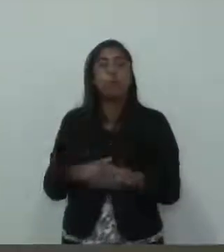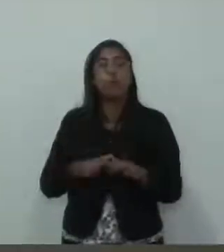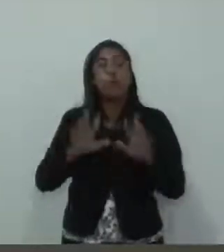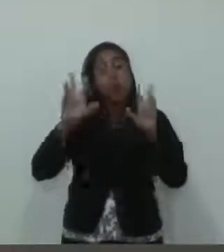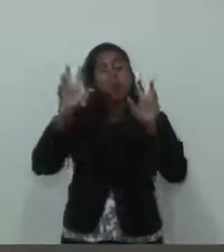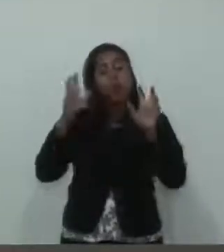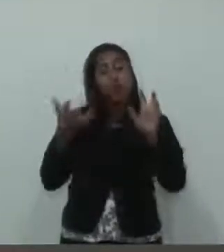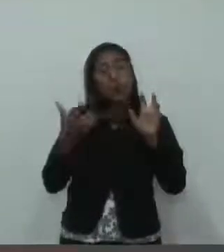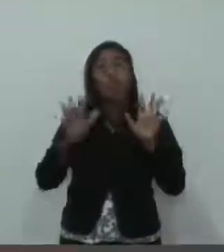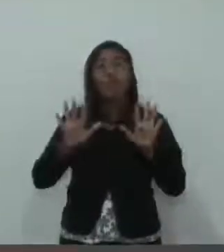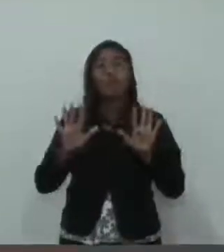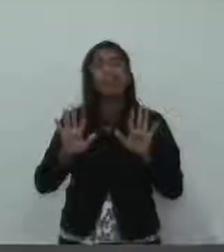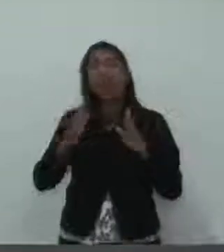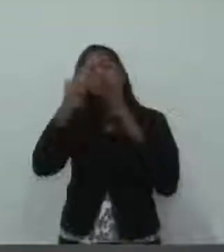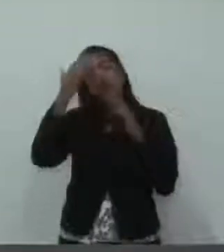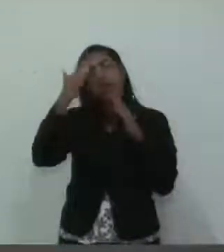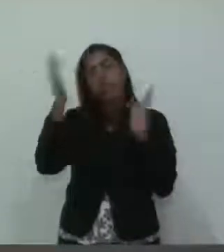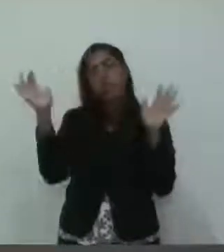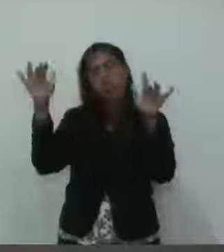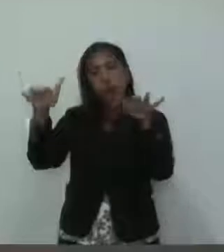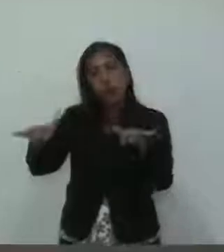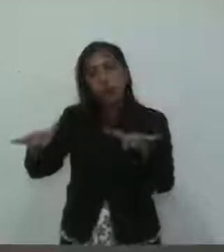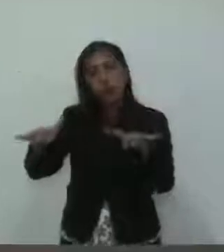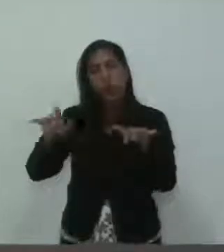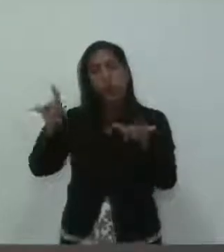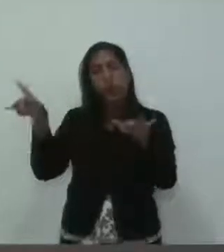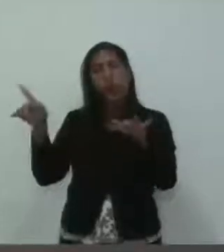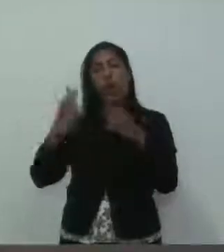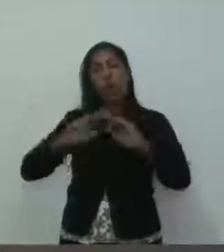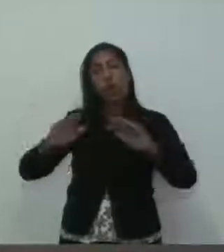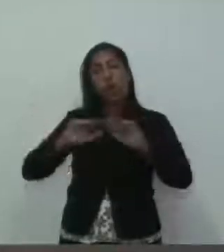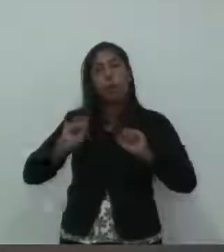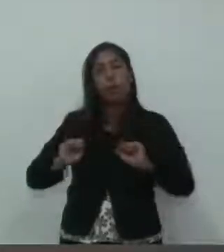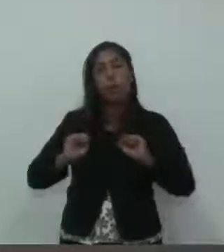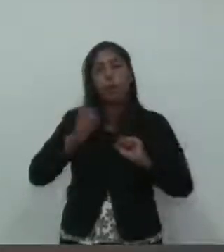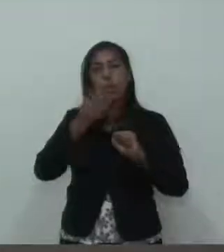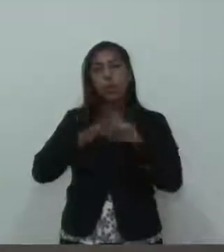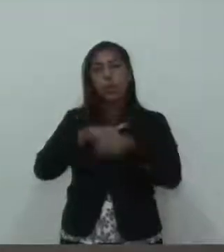mas agradeço de novo a presença de vocês e contem com o nosso apoio aí. Uma boa noite a todos.